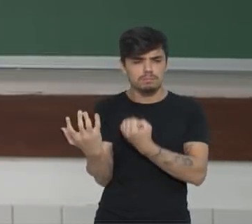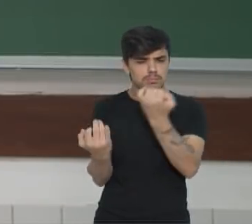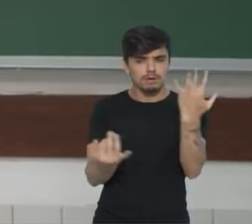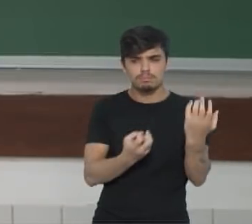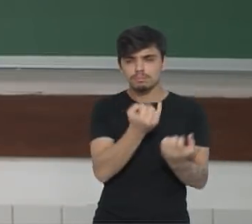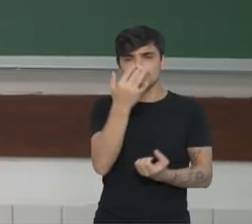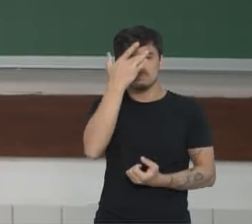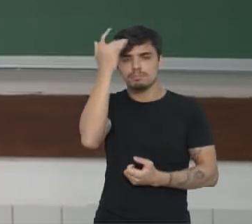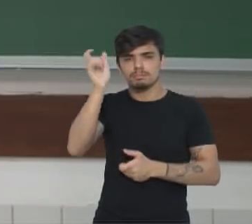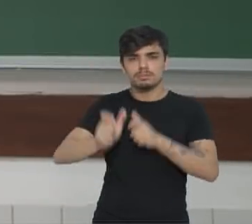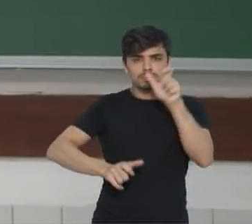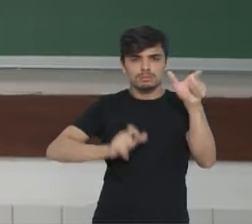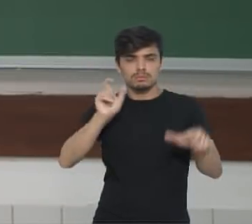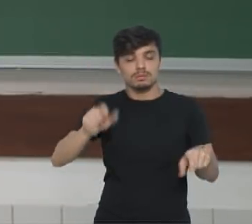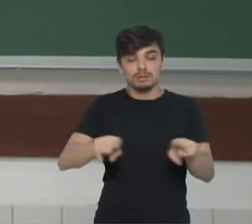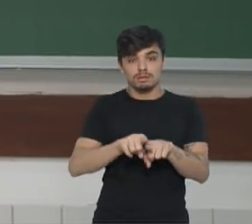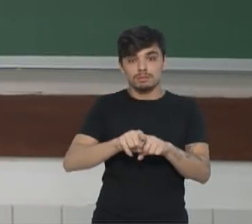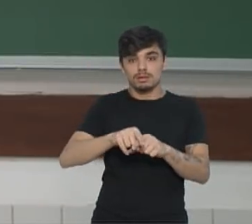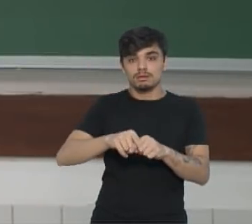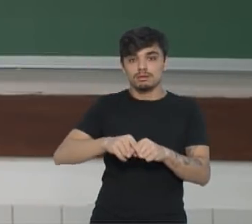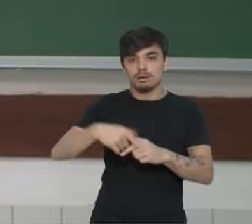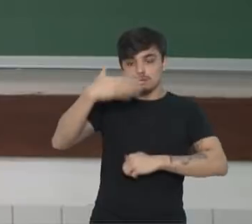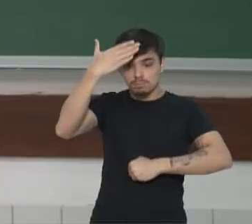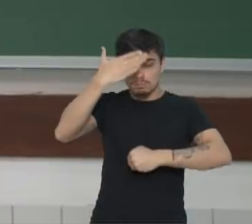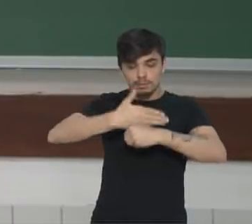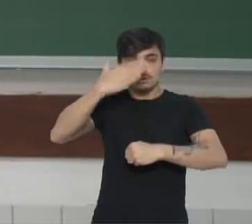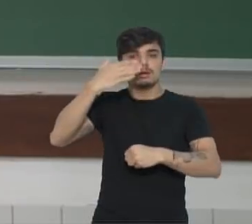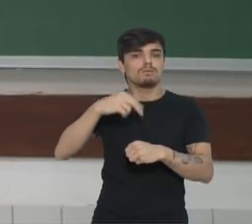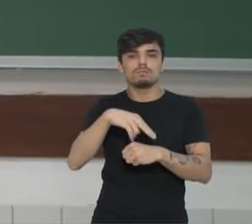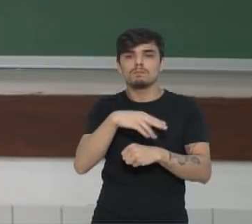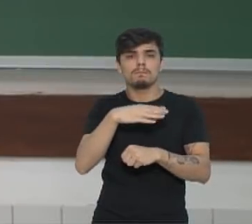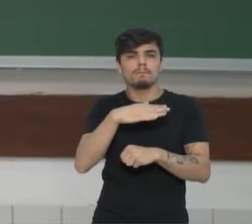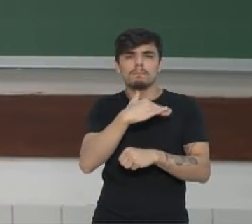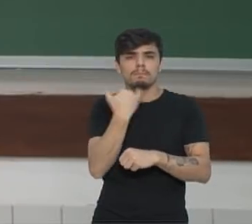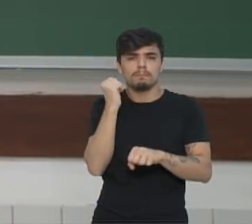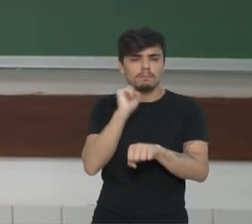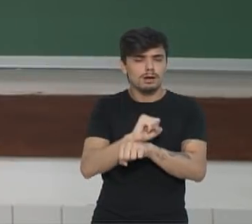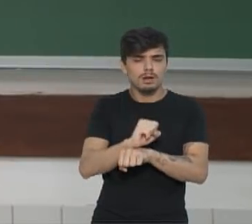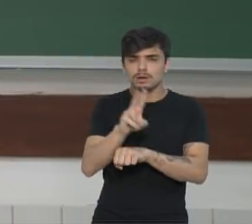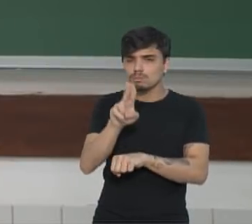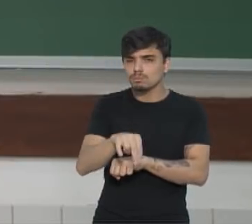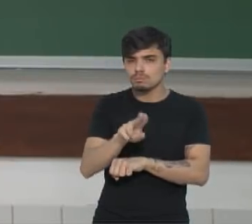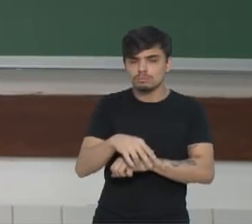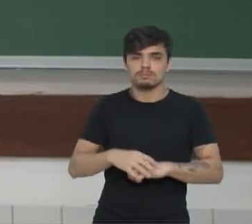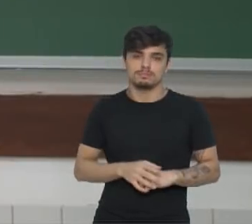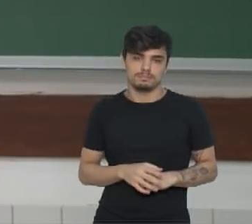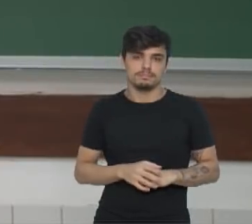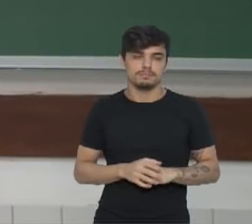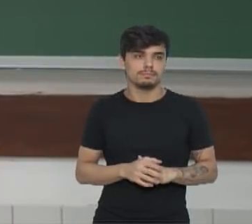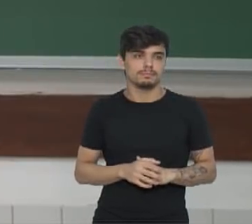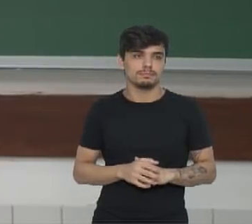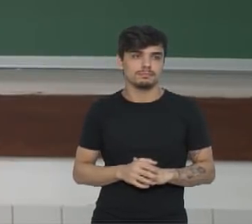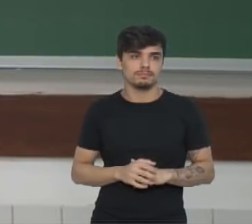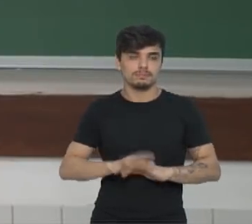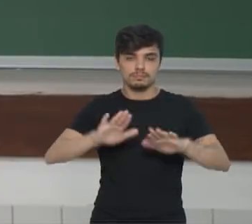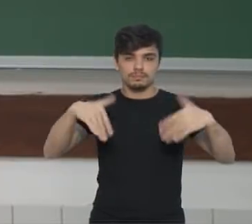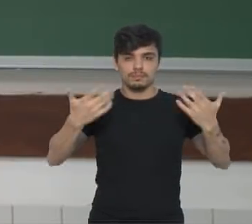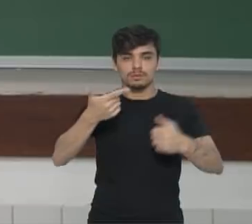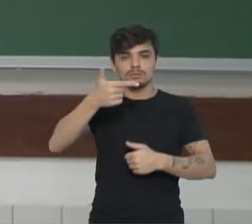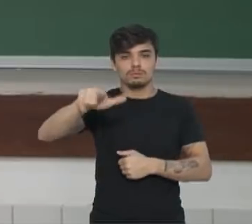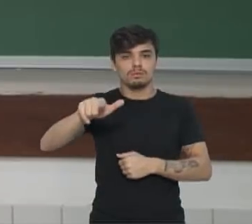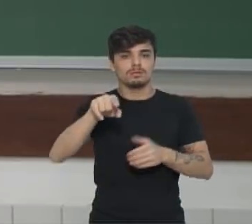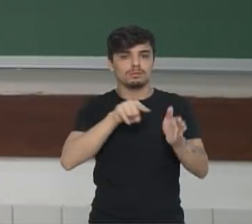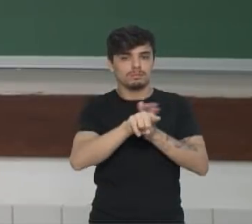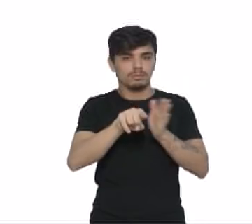a guilhotina nunca vai parar. Precisava se ilustrar a guilhotina de tanto que ela era usada. Certo? Então, vamos para o